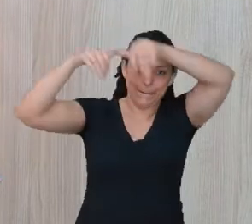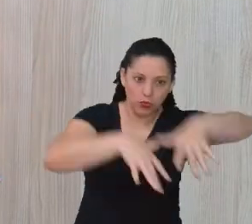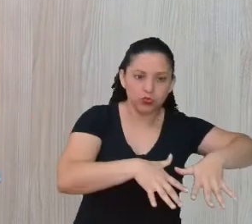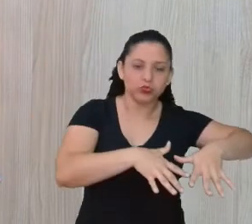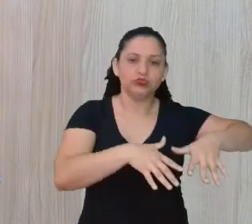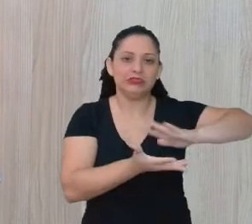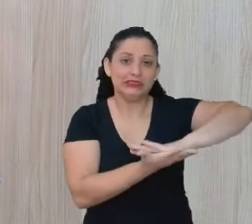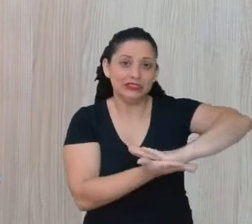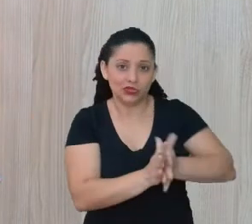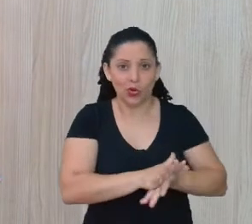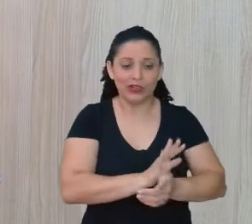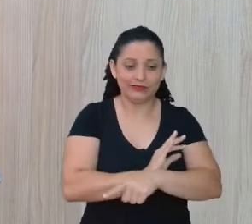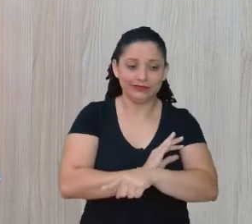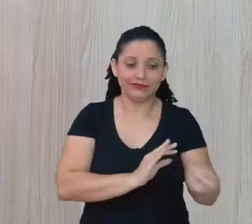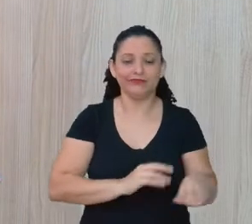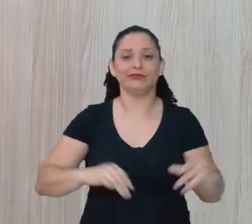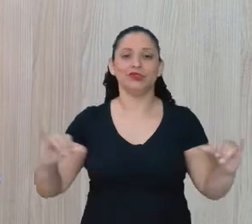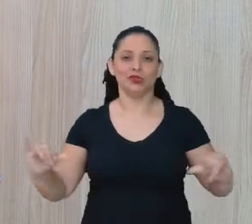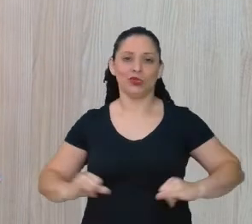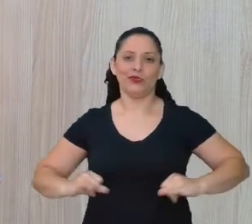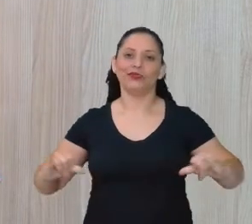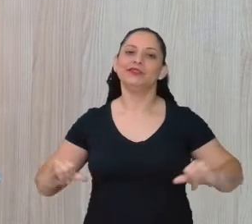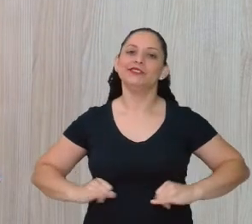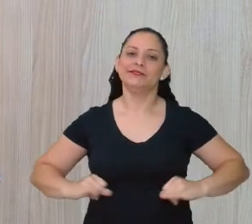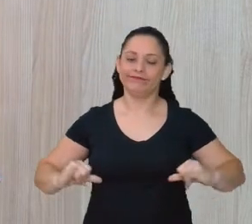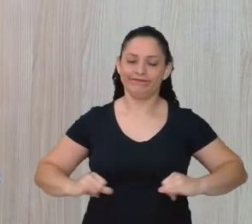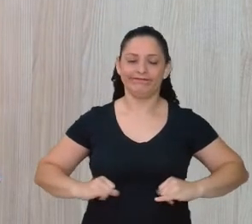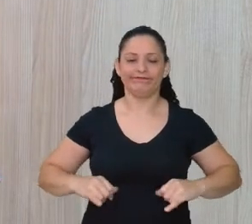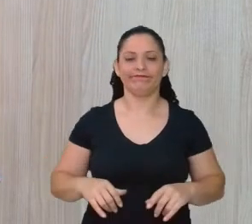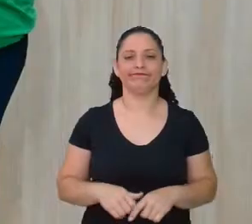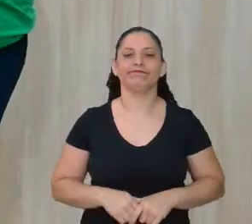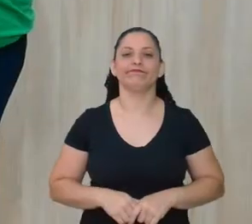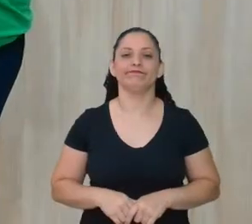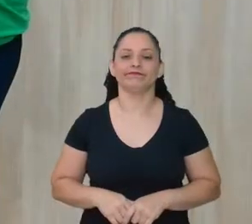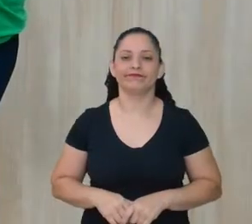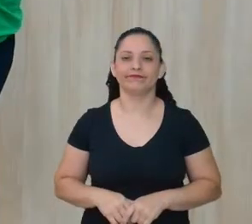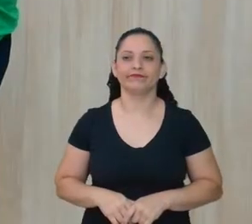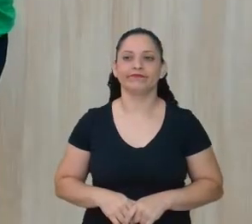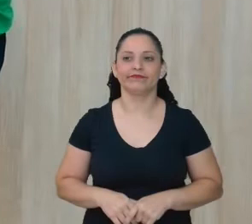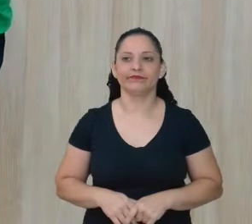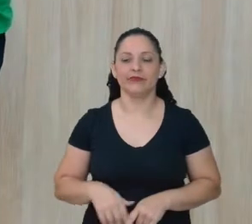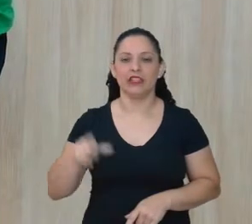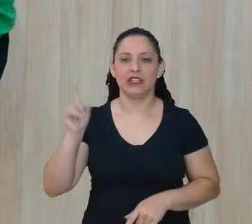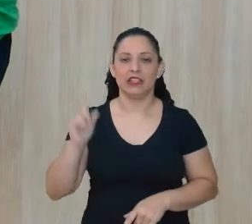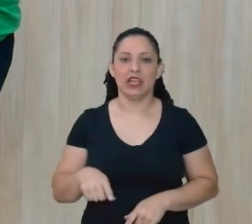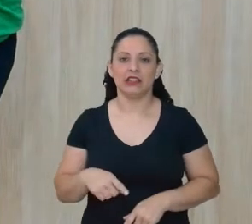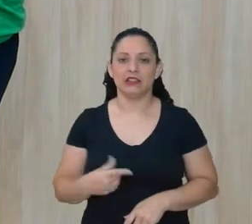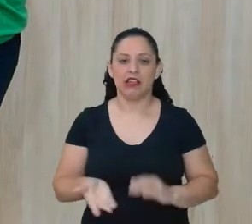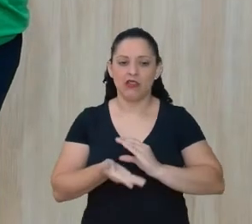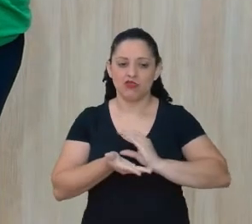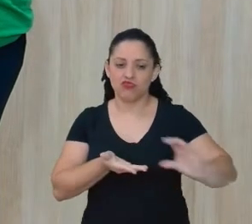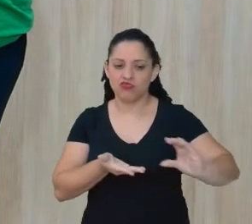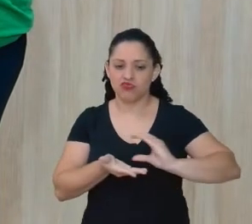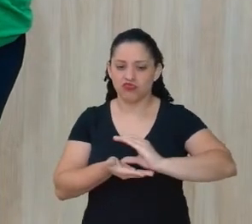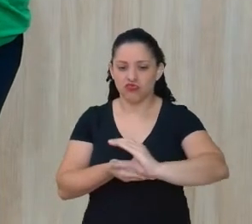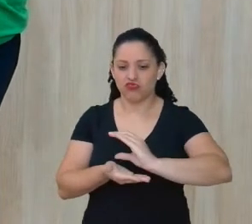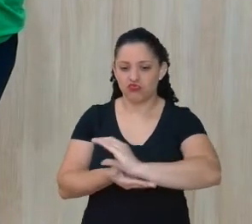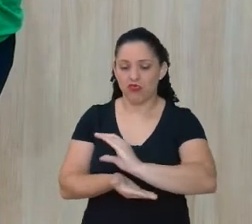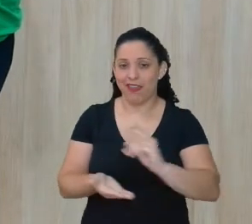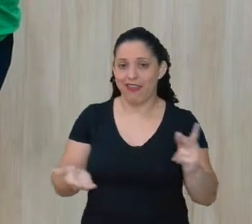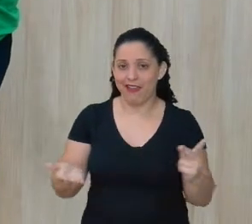sofrem, são essas, infelizmente. É verdade. E essa má distribuição de renda, né,